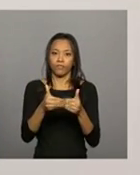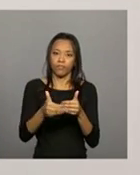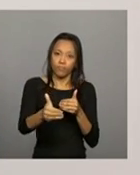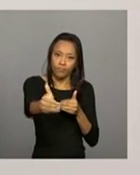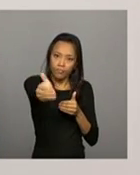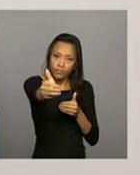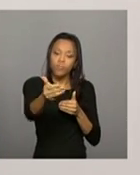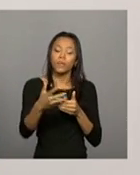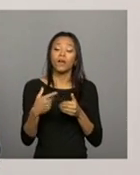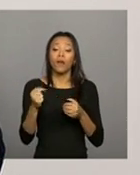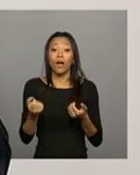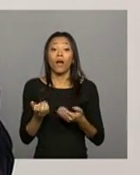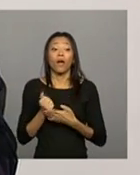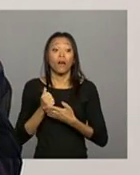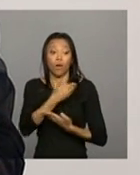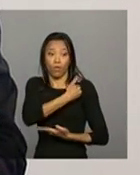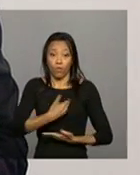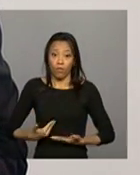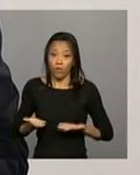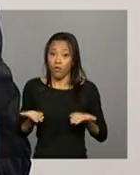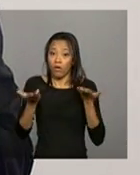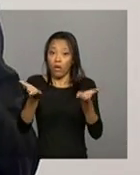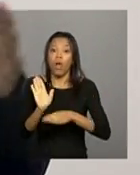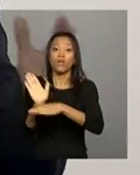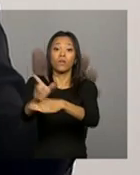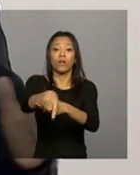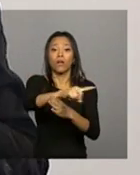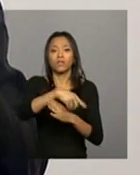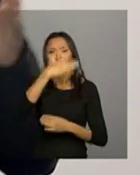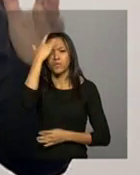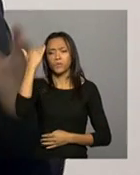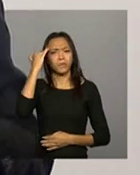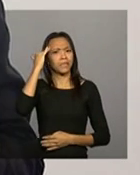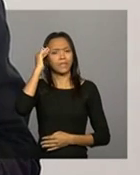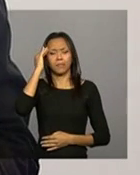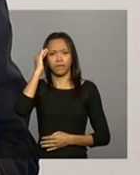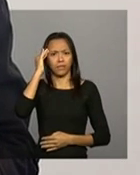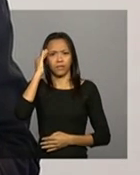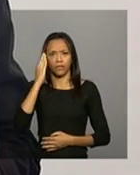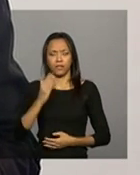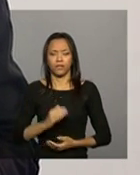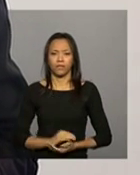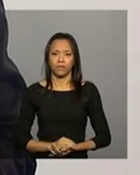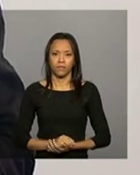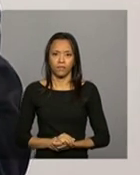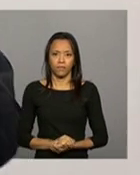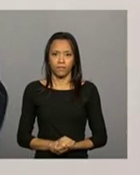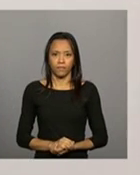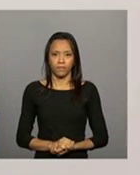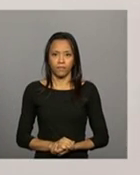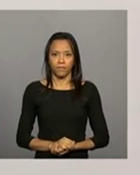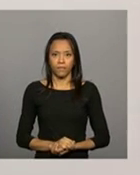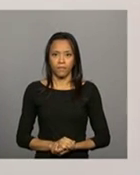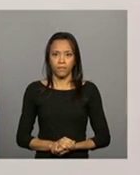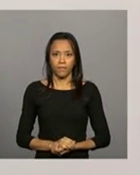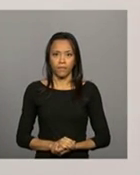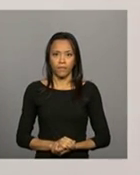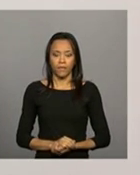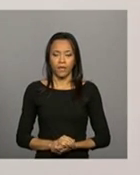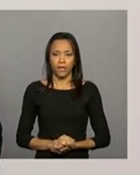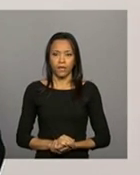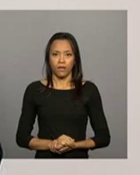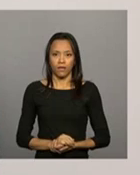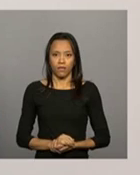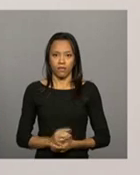mandato, governar para as pessoas. Muitas pessoas não entendem, muitas vezes, o cenário político e